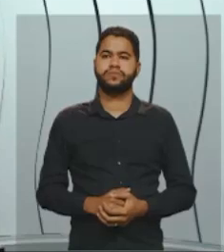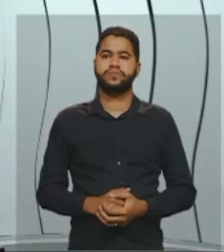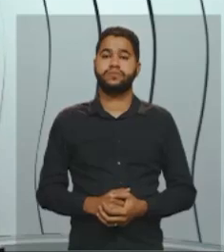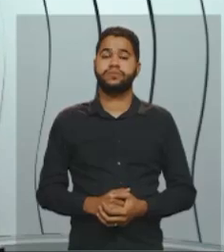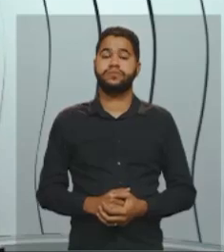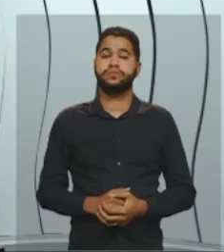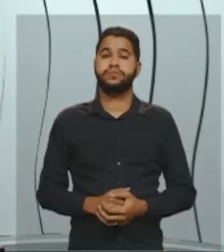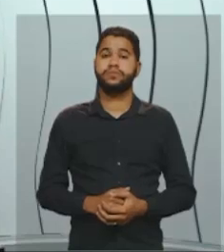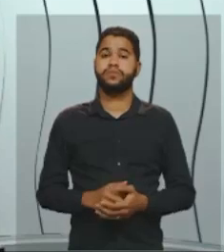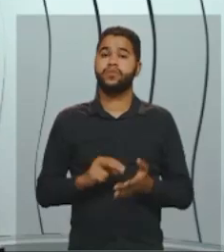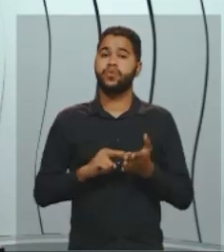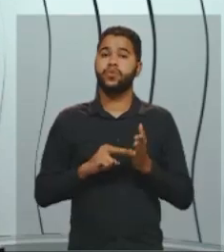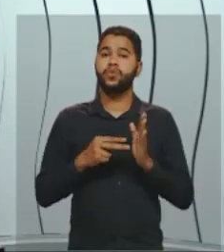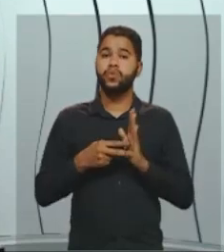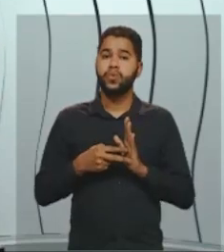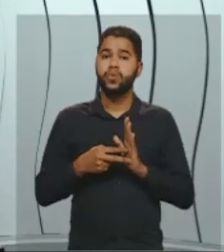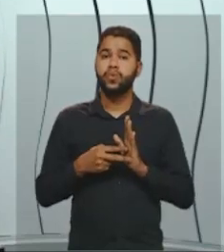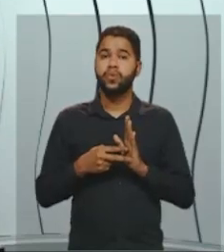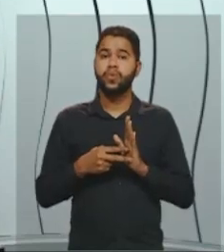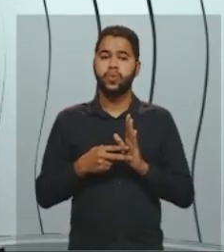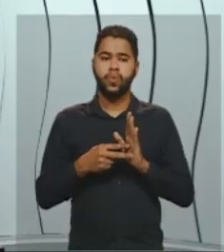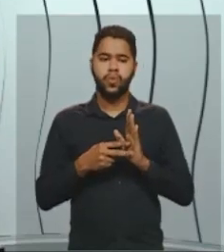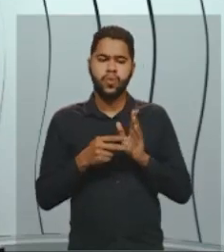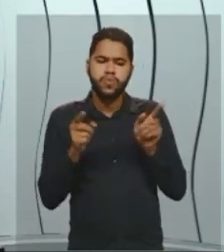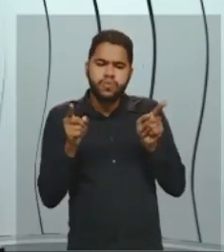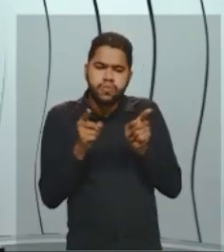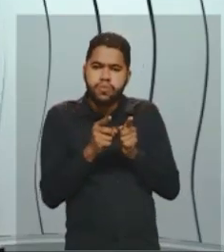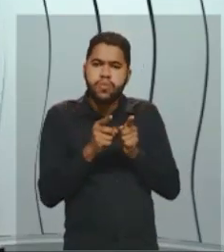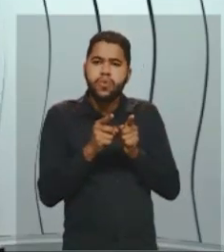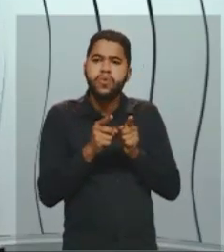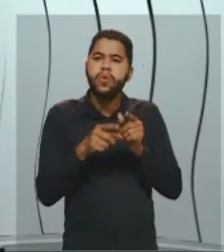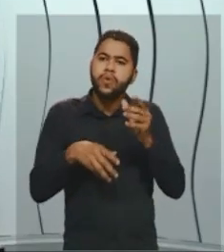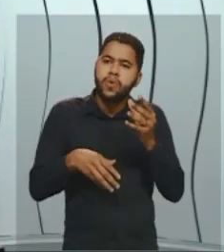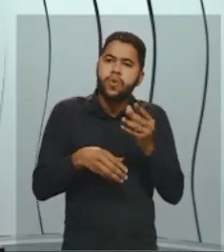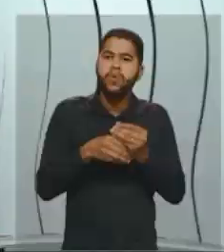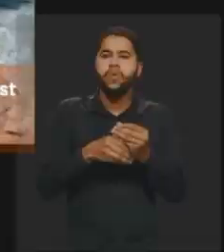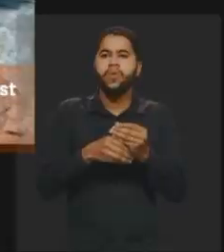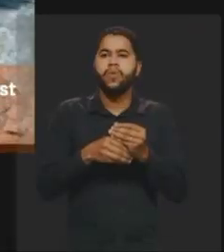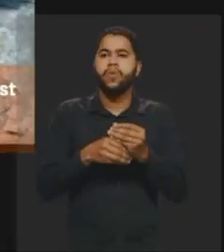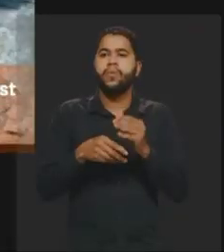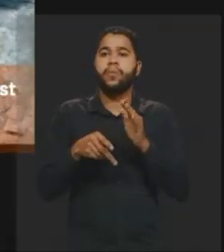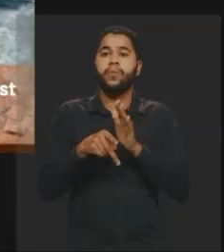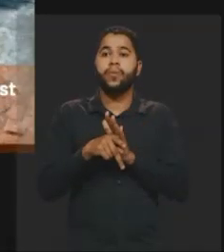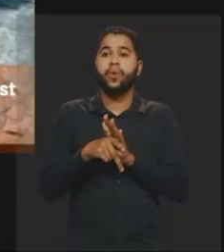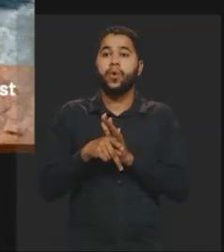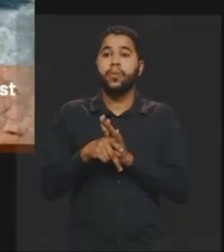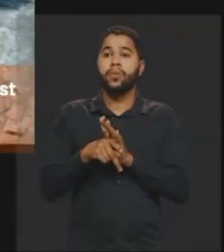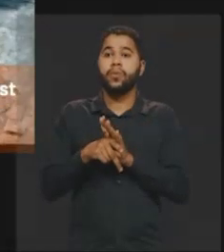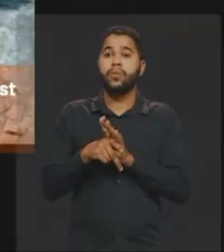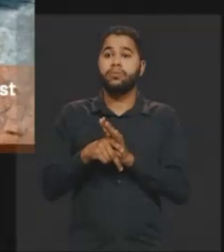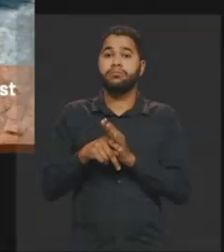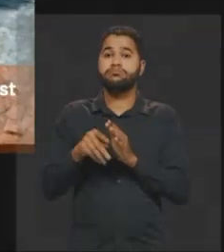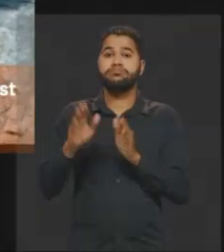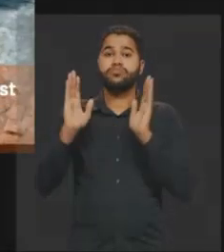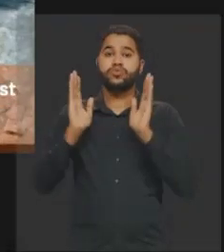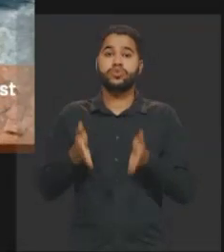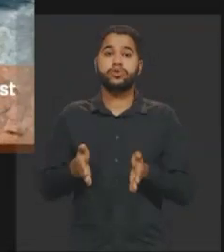Ou seja, um esboço completado, sitting é de uma sessão, de uma vez só,